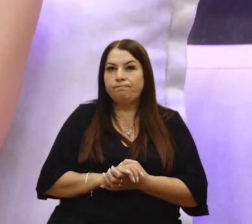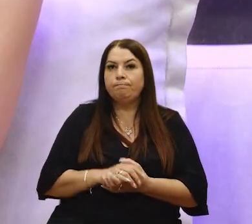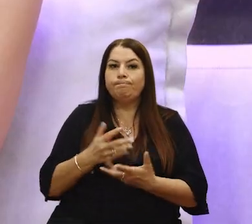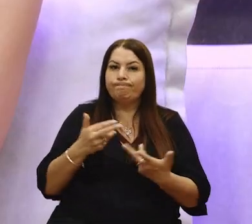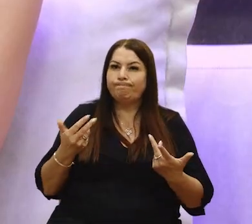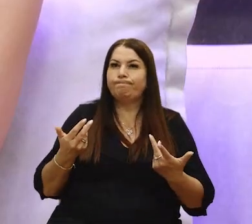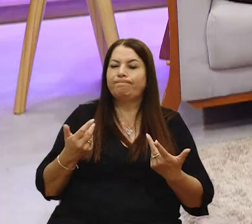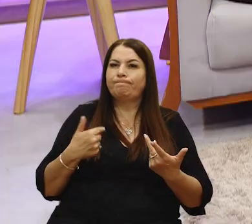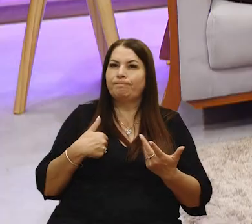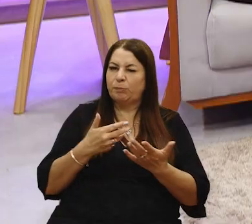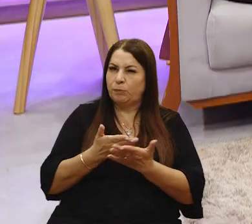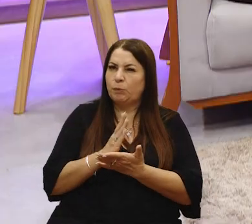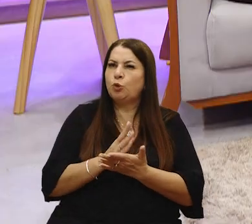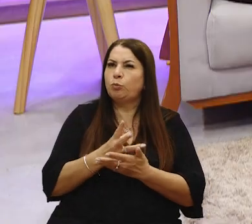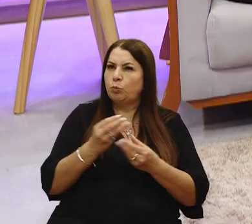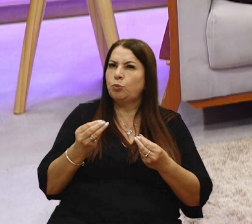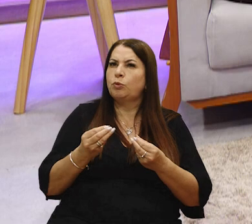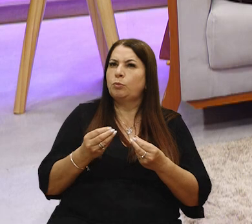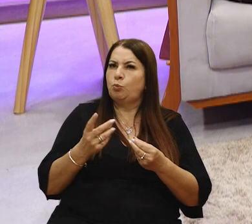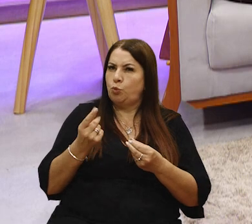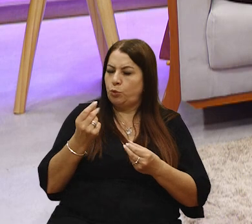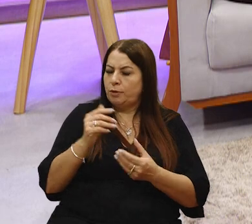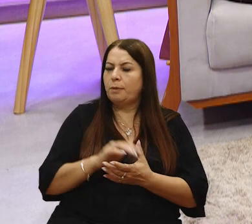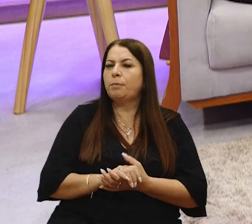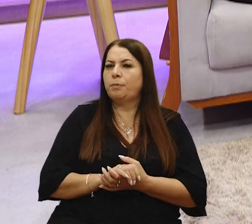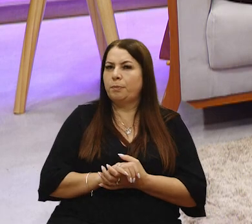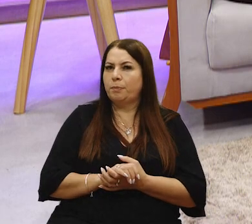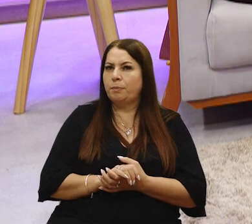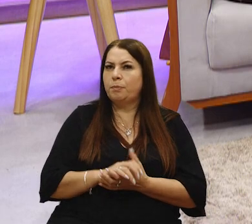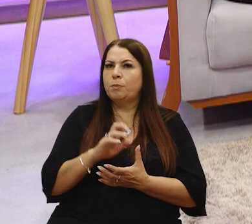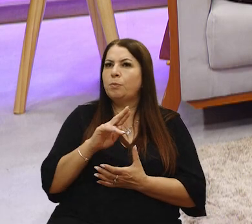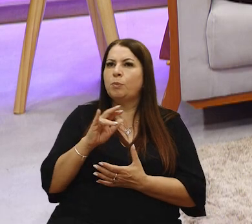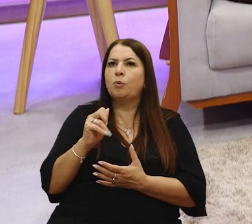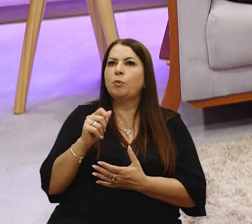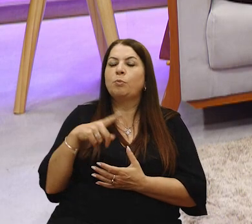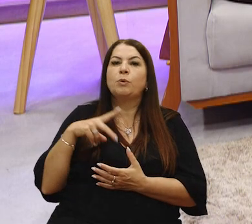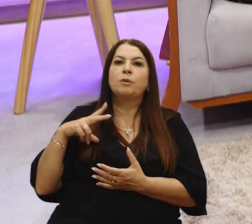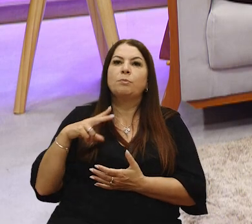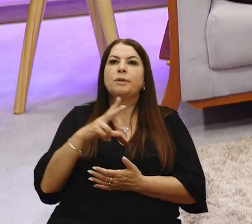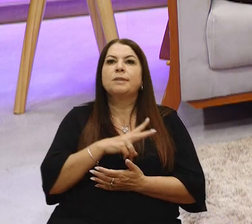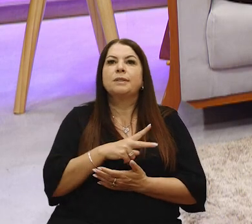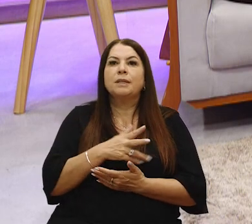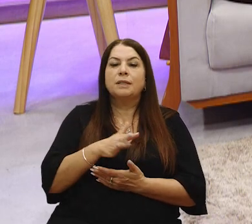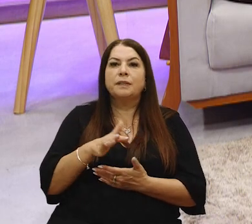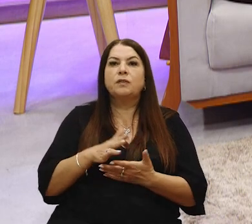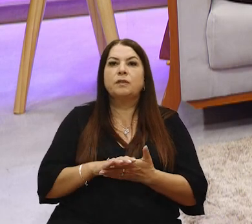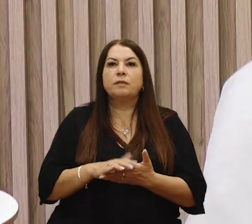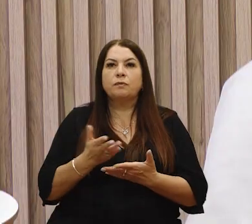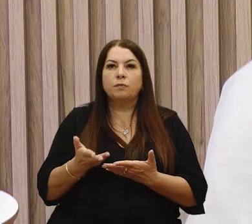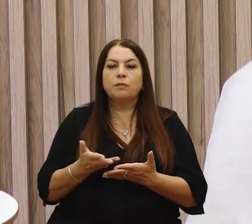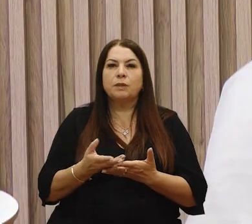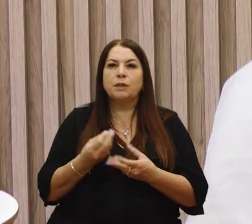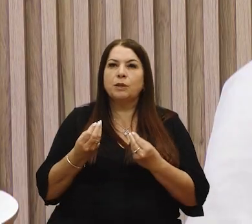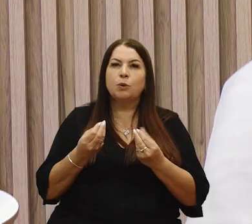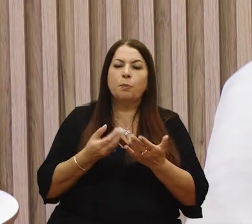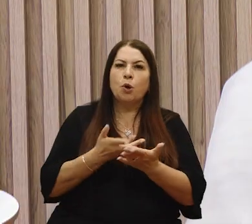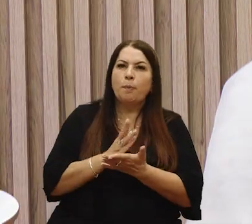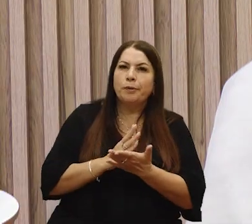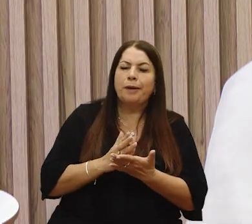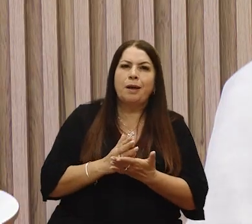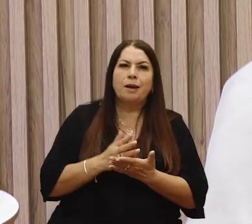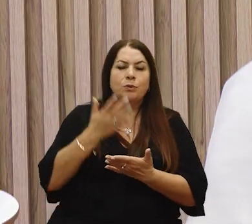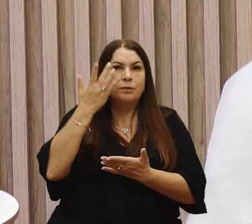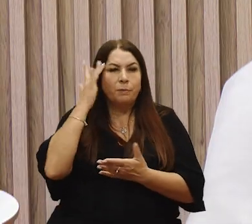né? Então era algo que me incomodou bastante por muito tempo. Bruna, como que tu recebe seus pacientes, né? Às vezes,